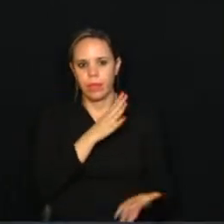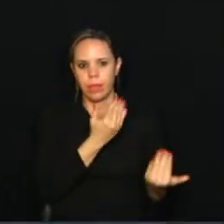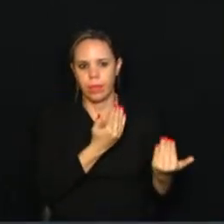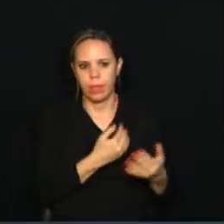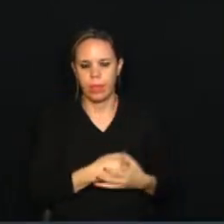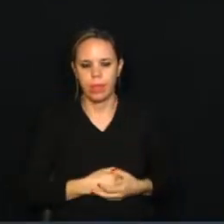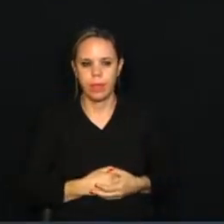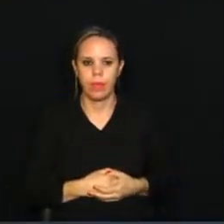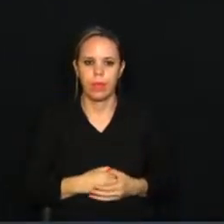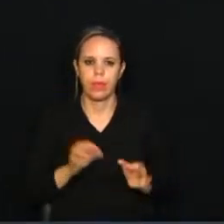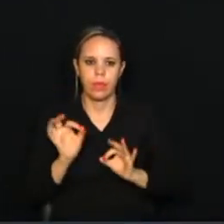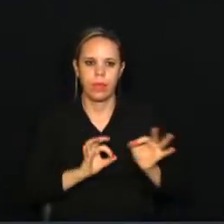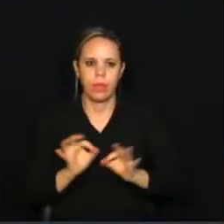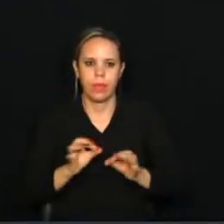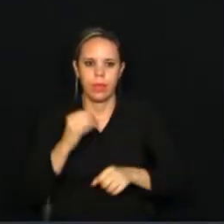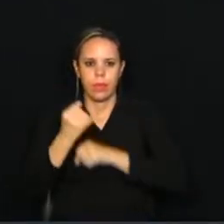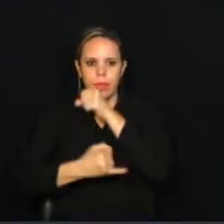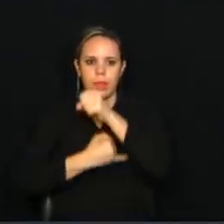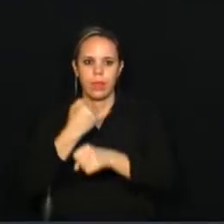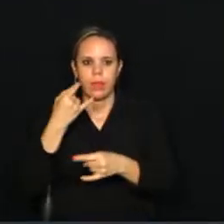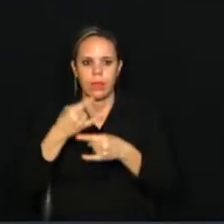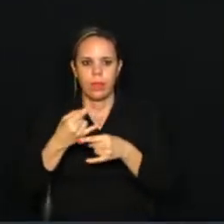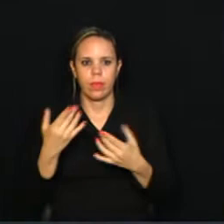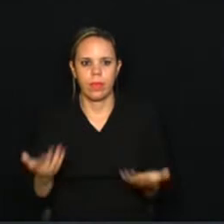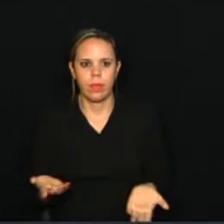né? Estamos fazendo por teleconferência.